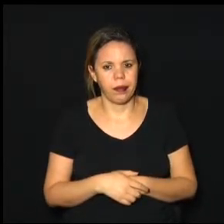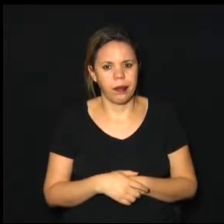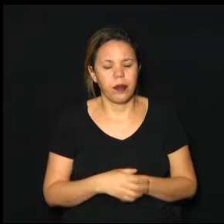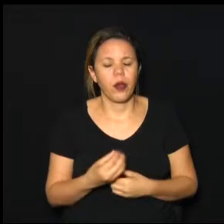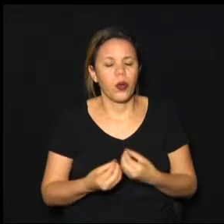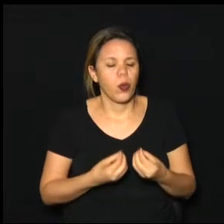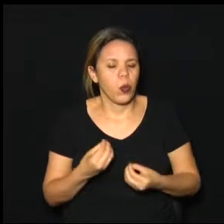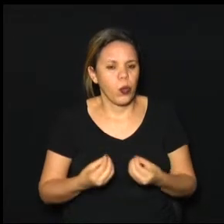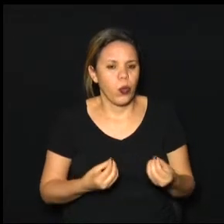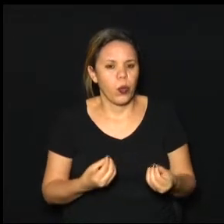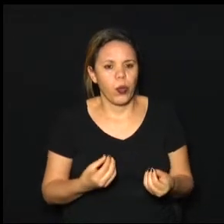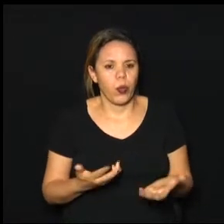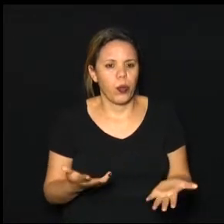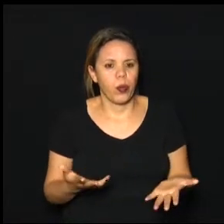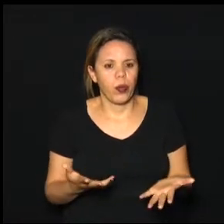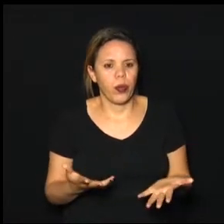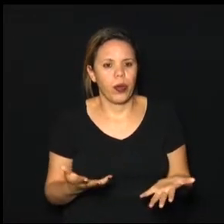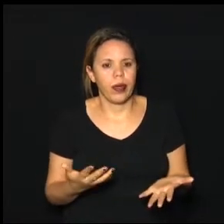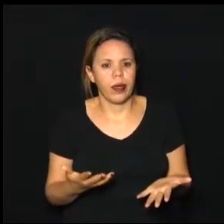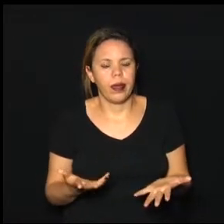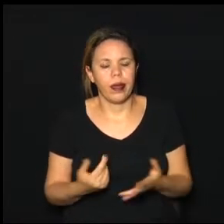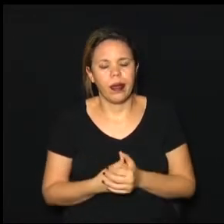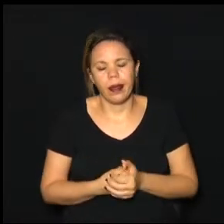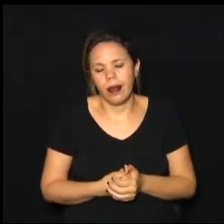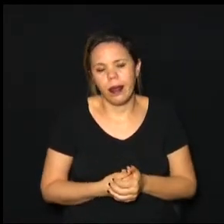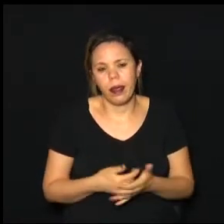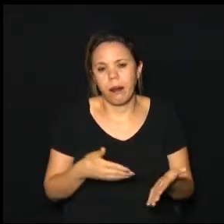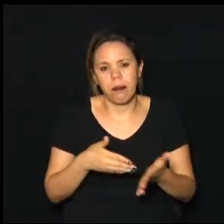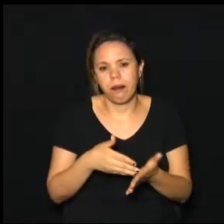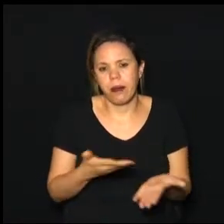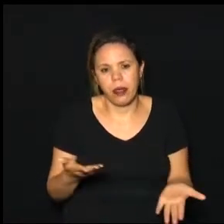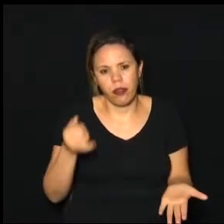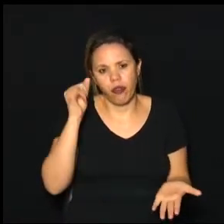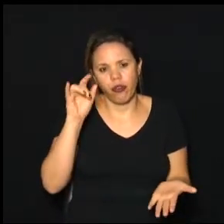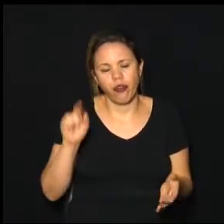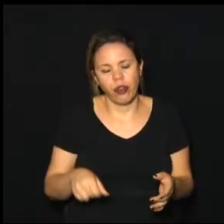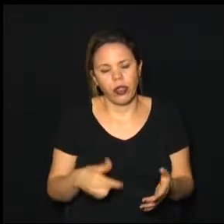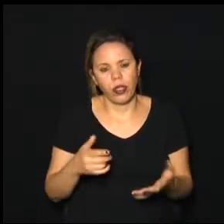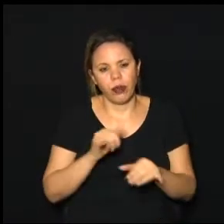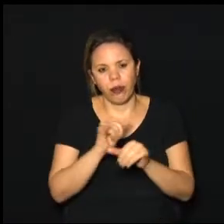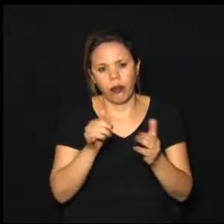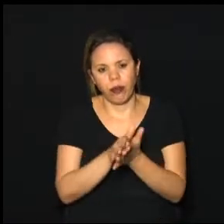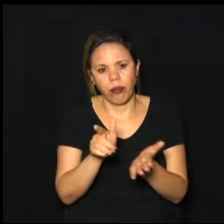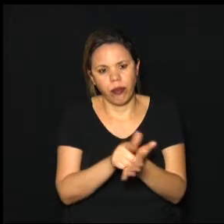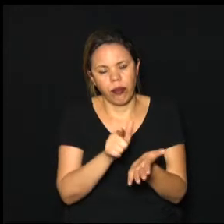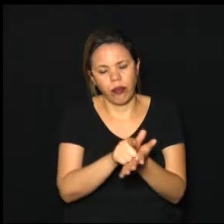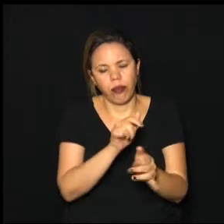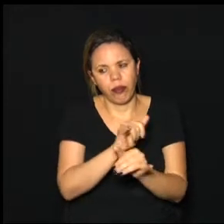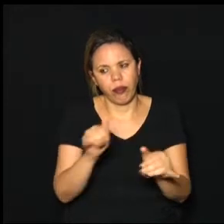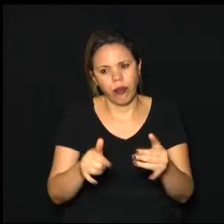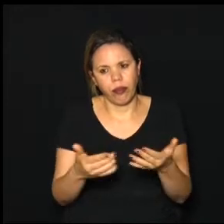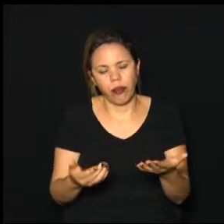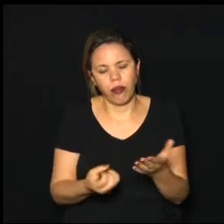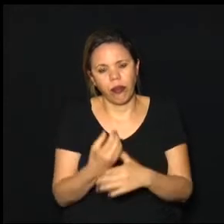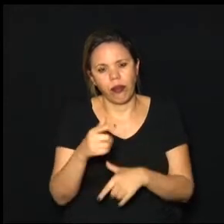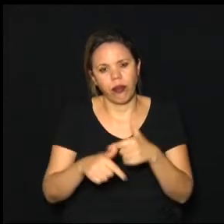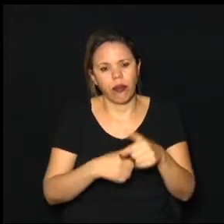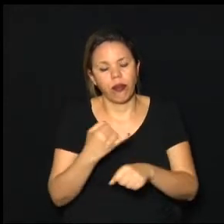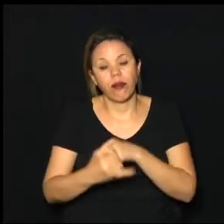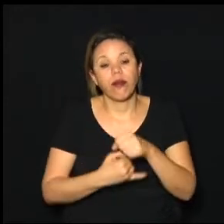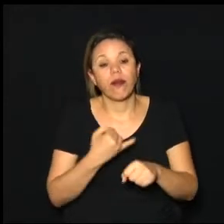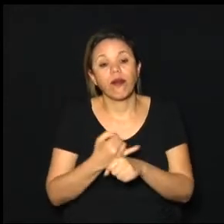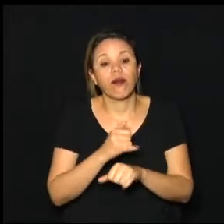como fugir de uma campanha que tenha bastante material gráfico envolvido. Campanha na